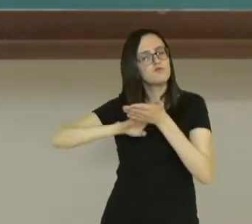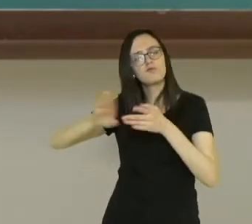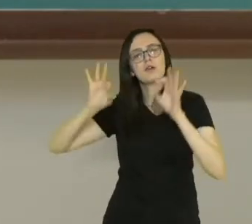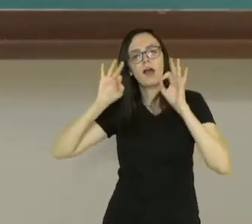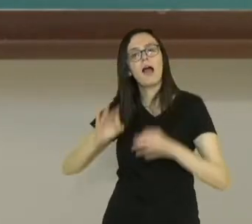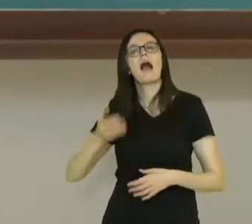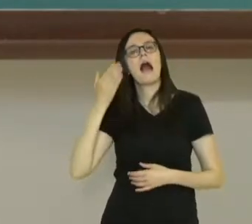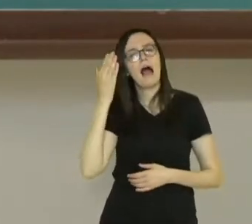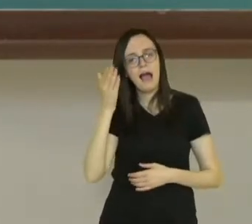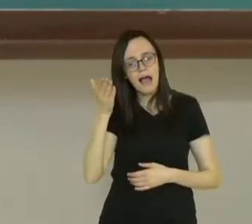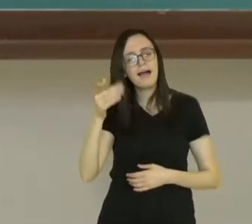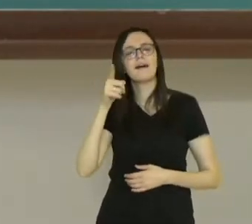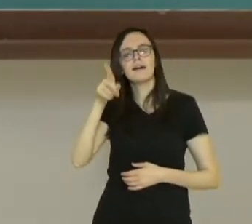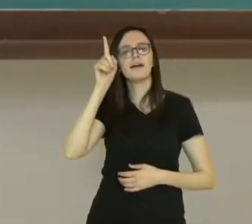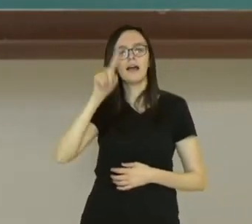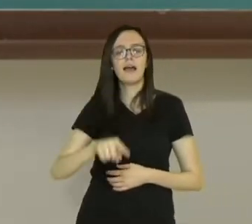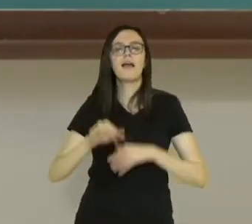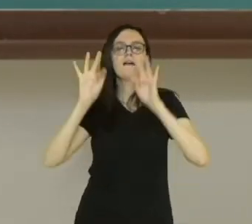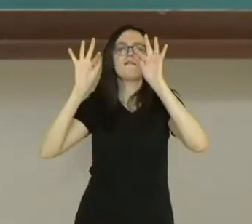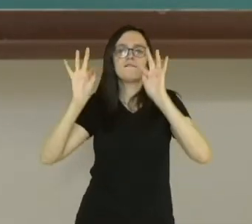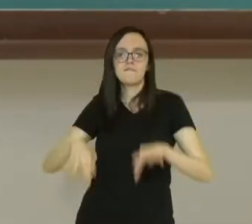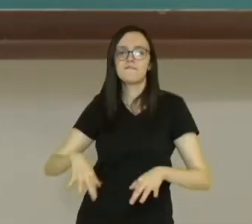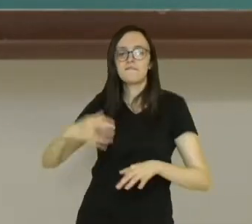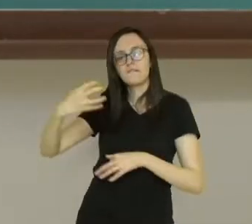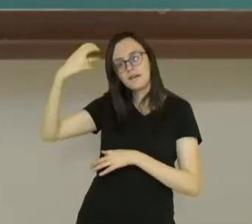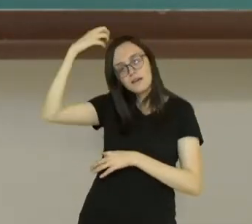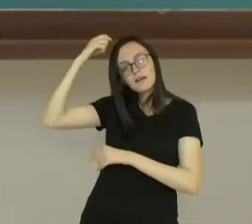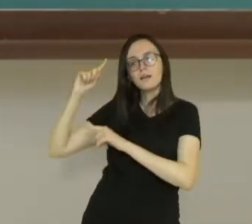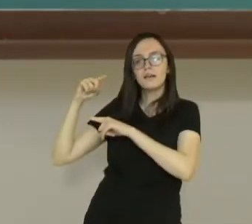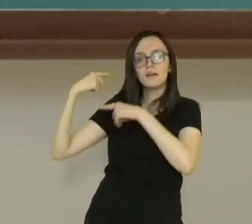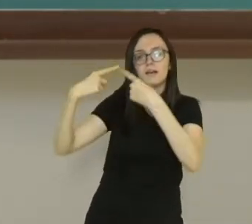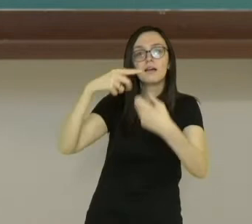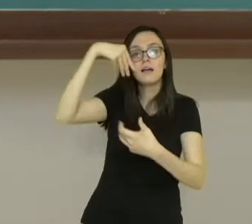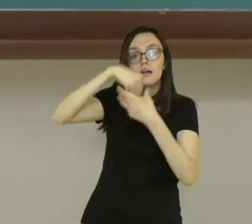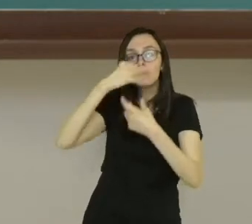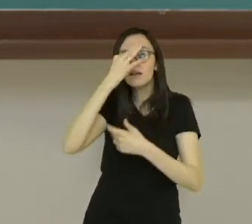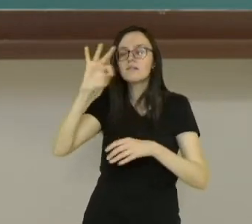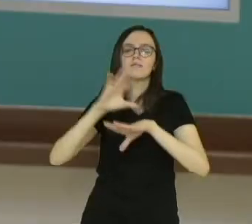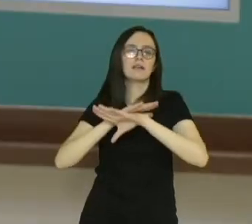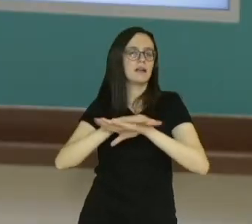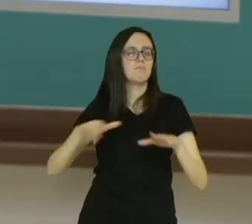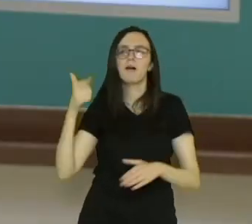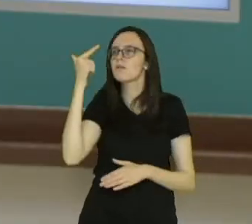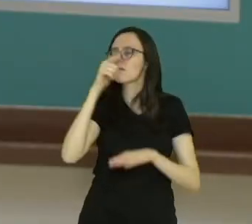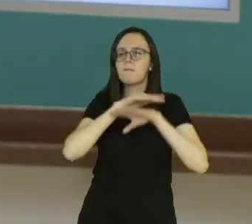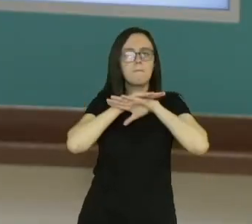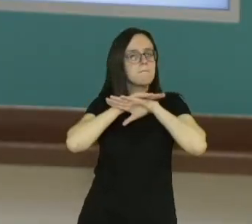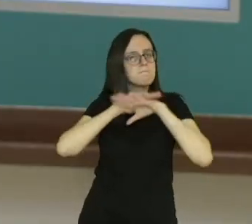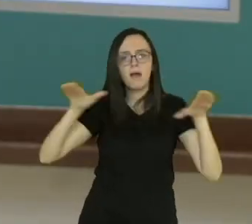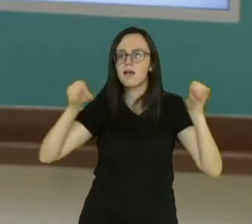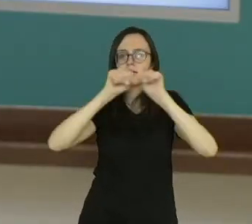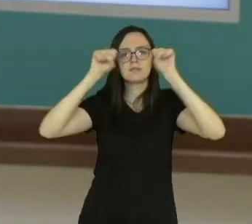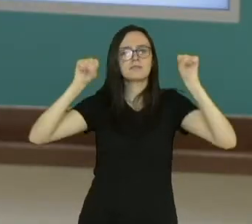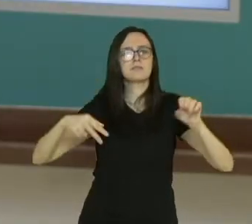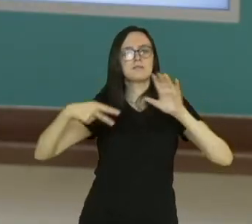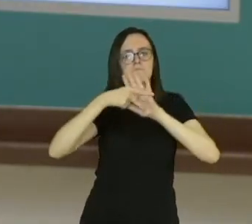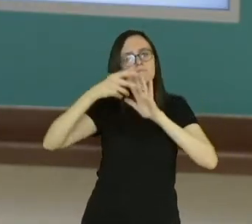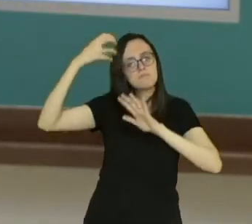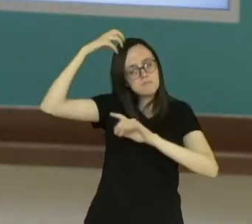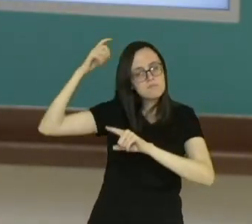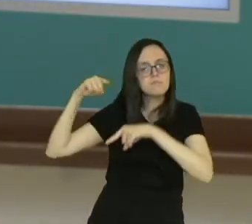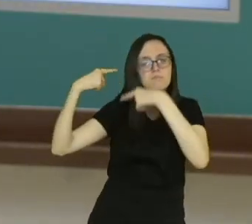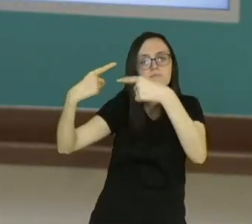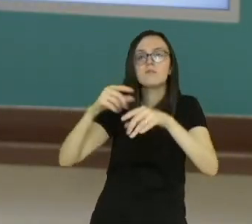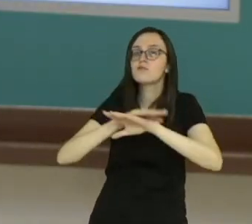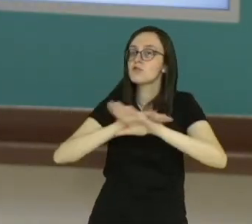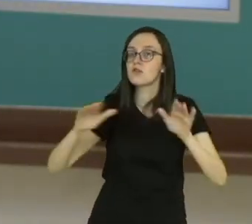daí sim vai ser colocado fim à monarquia dentro da França. Não existe mais um sistema monárquico, a